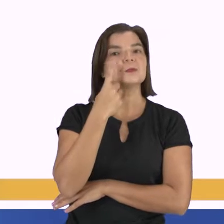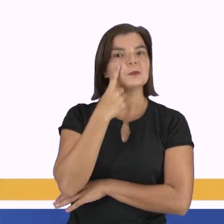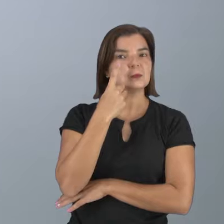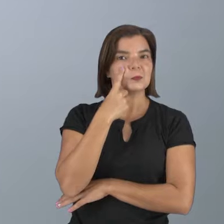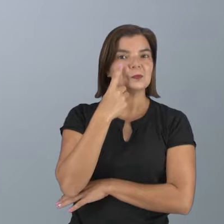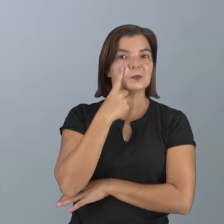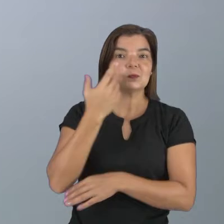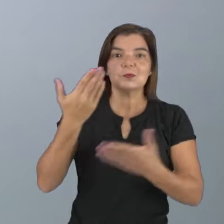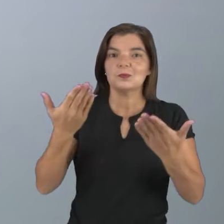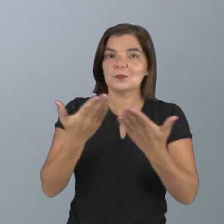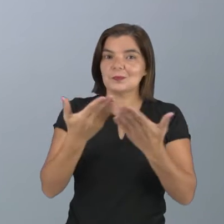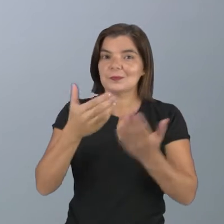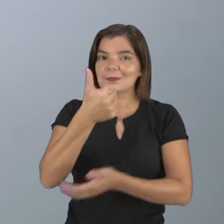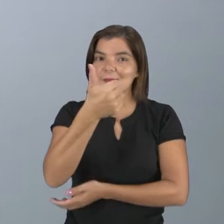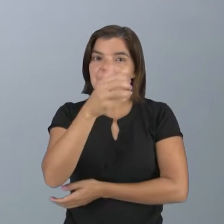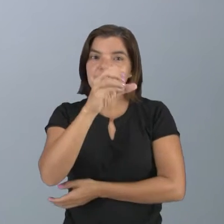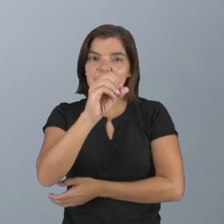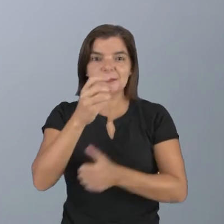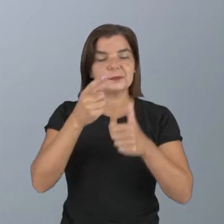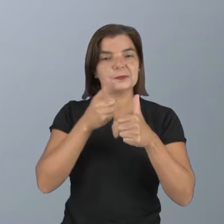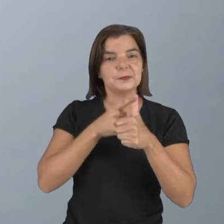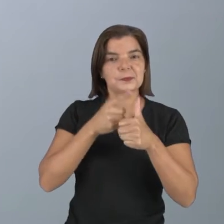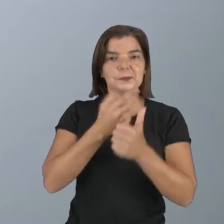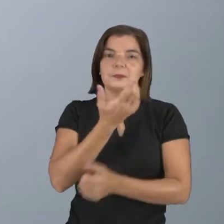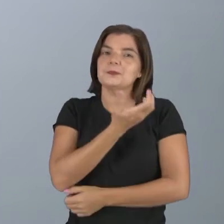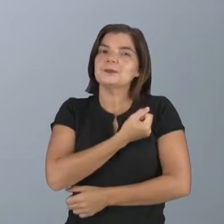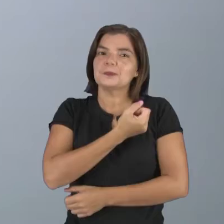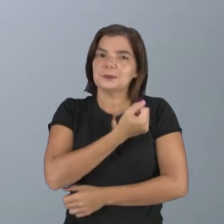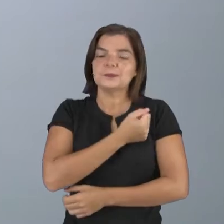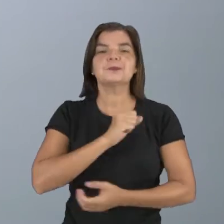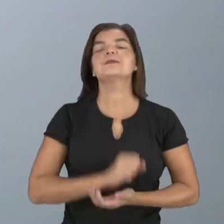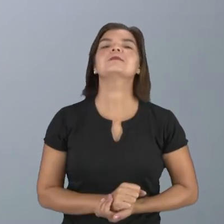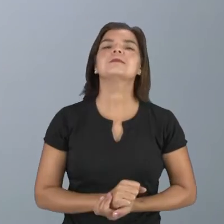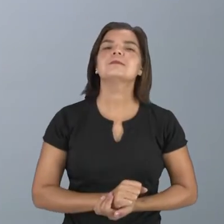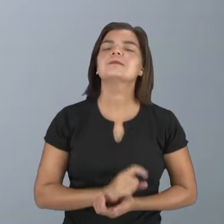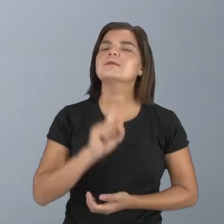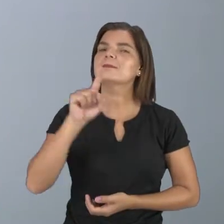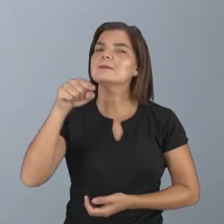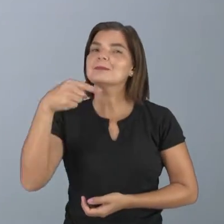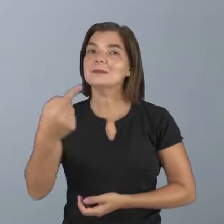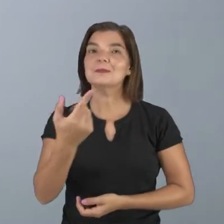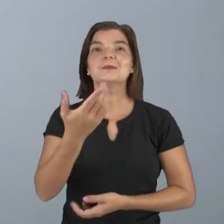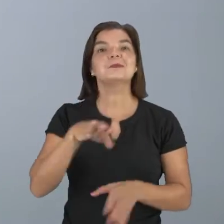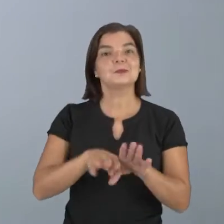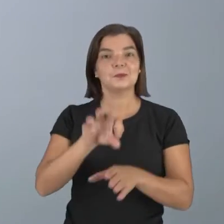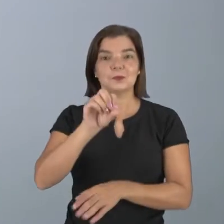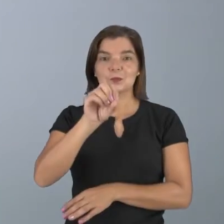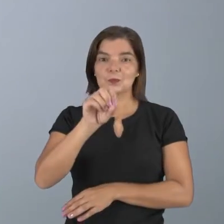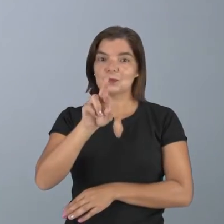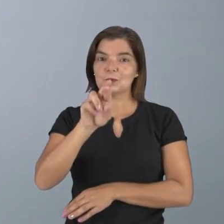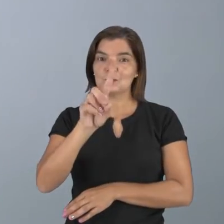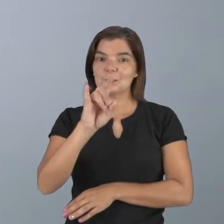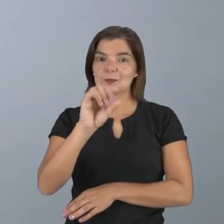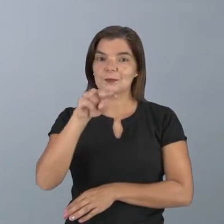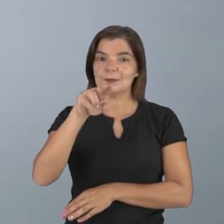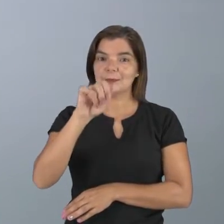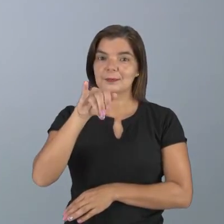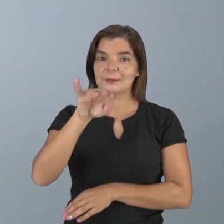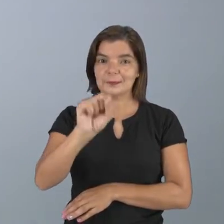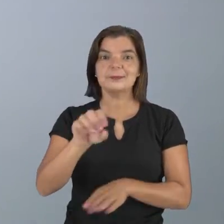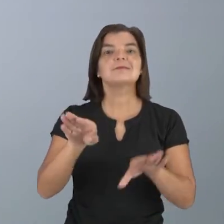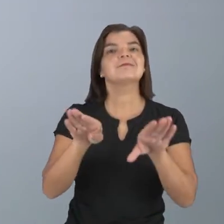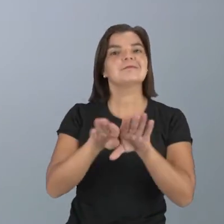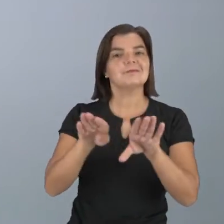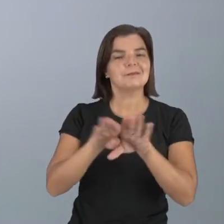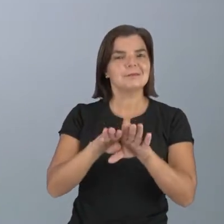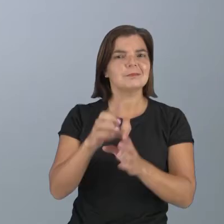en este momento con los 10 primeros. ¿Está bien? Y además de los cardinales, tenemos los